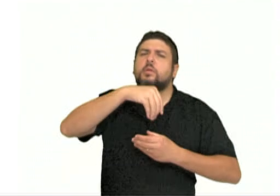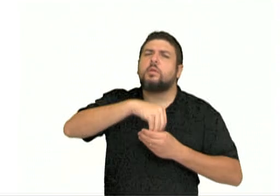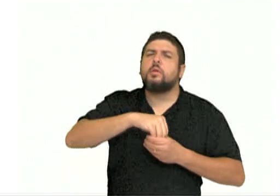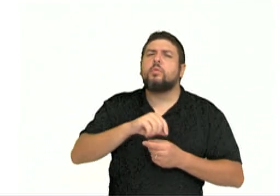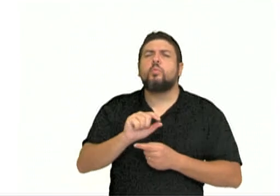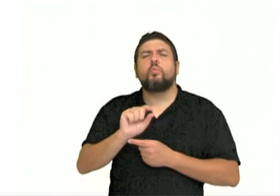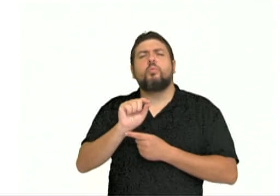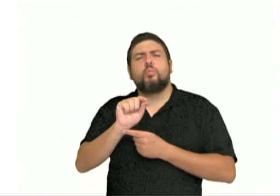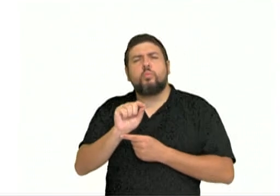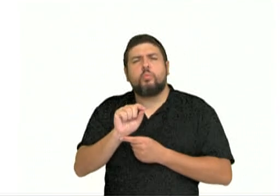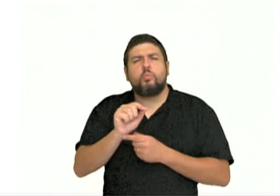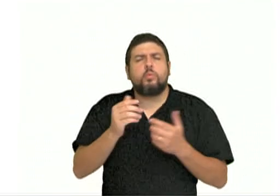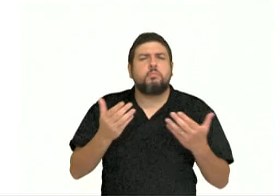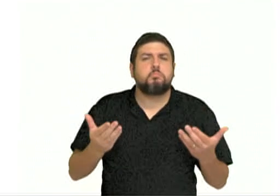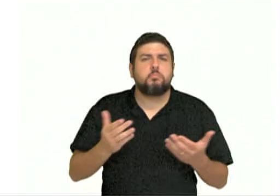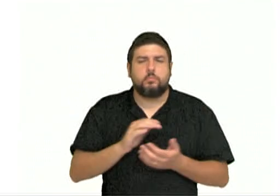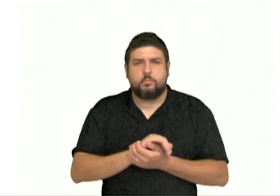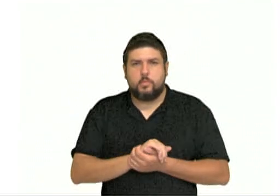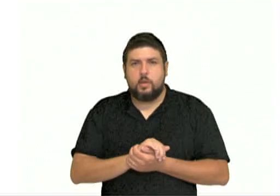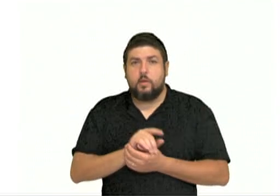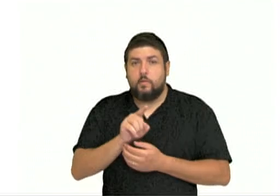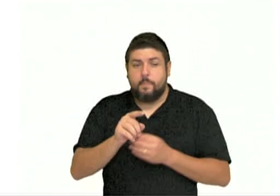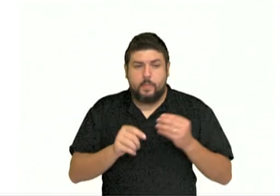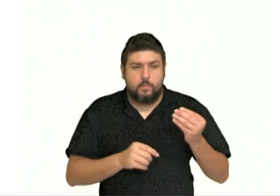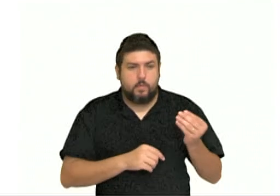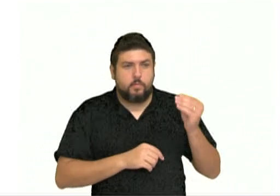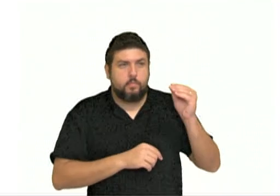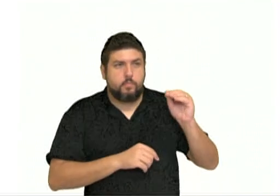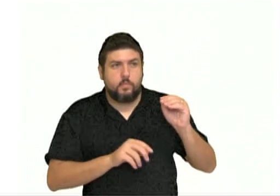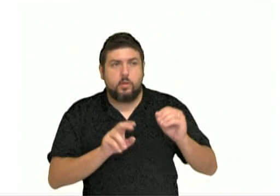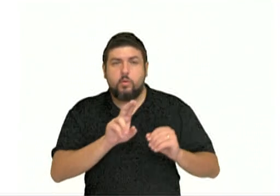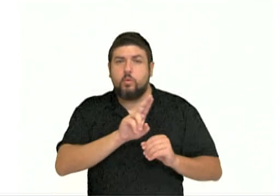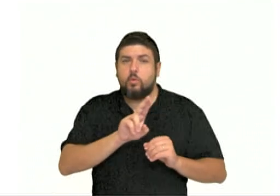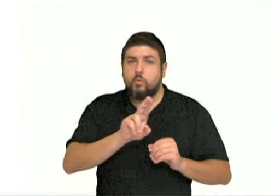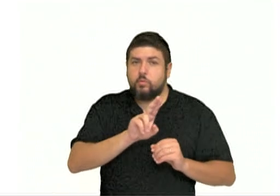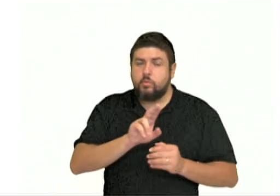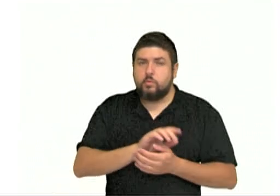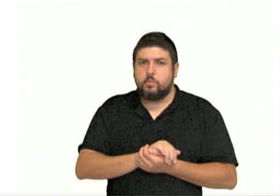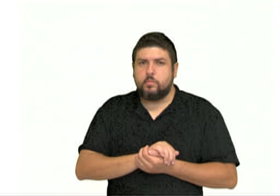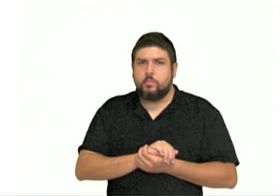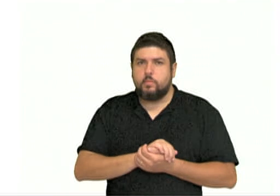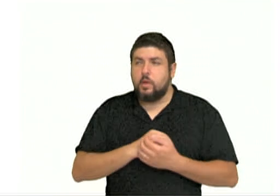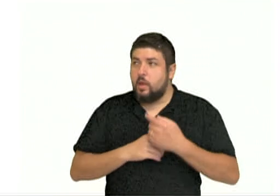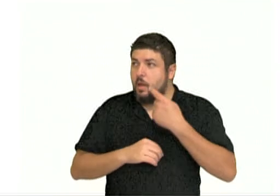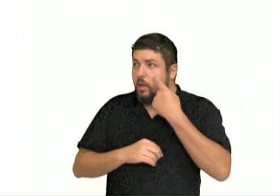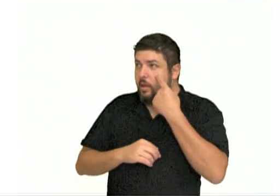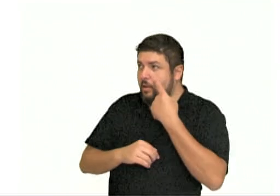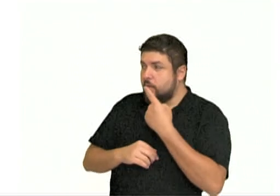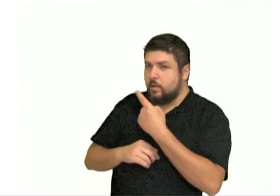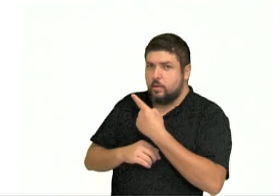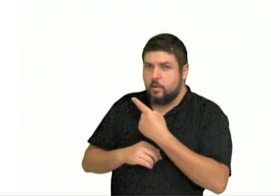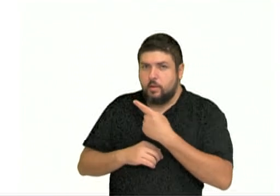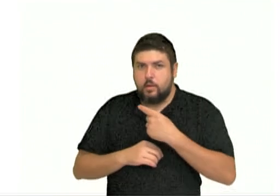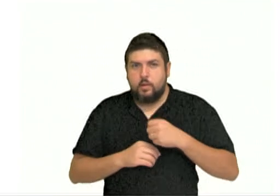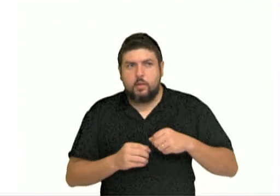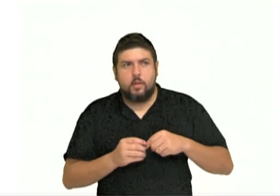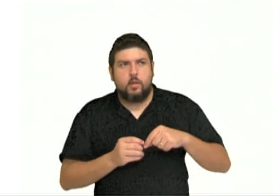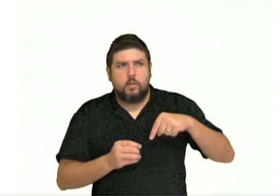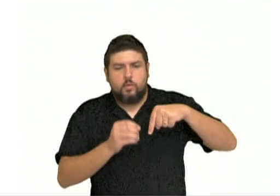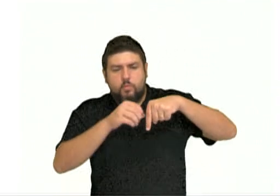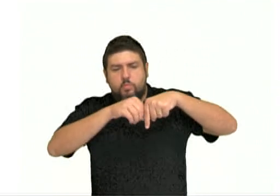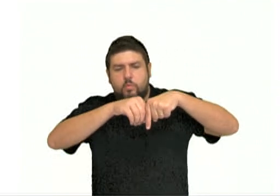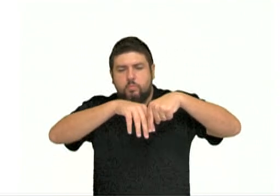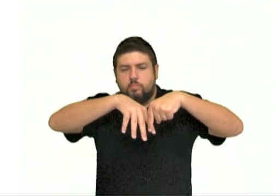vai preencher com o nome, dessa estrutura. Essa estrutura, temos algumas dicas aqui para